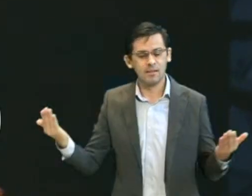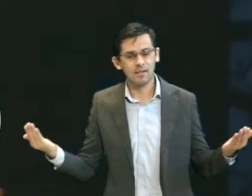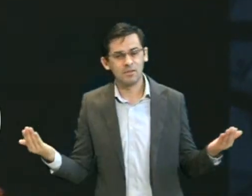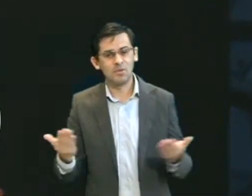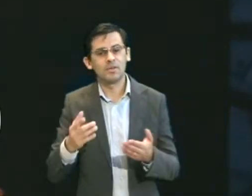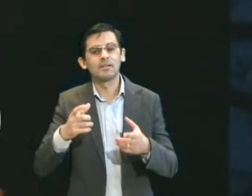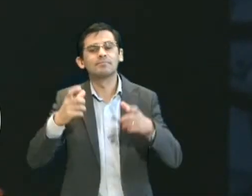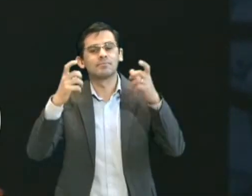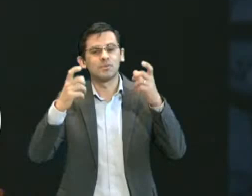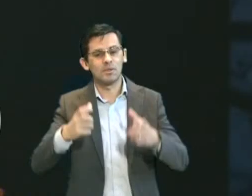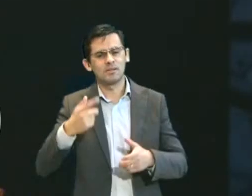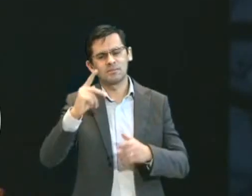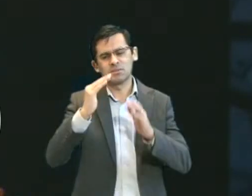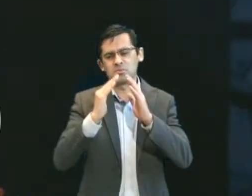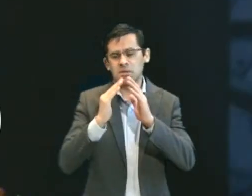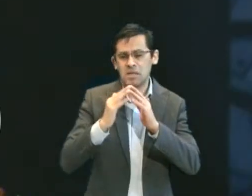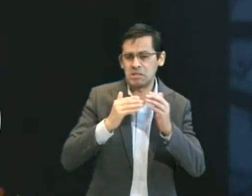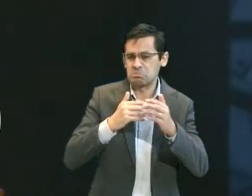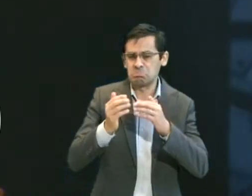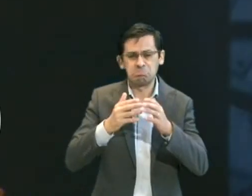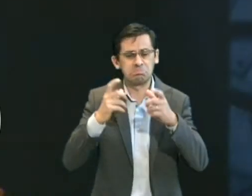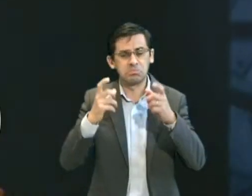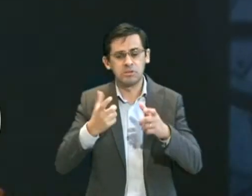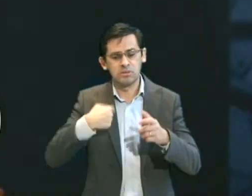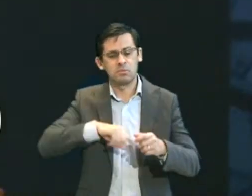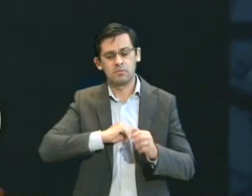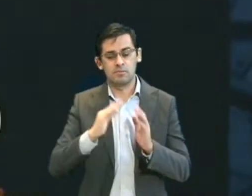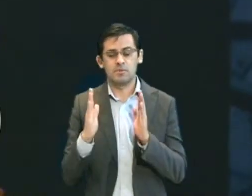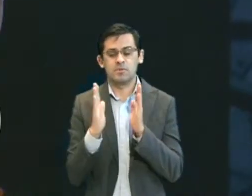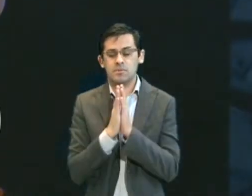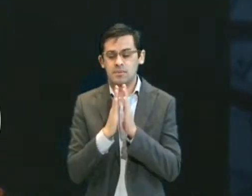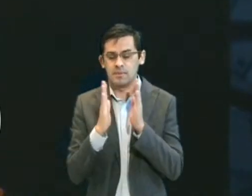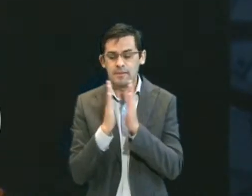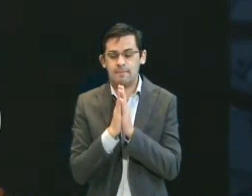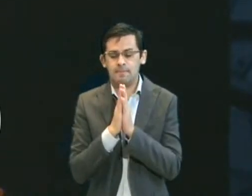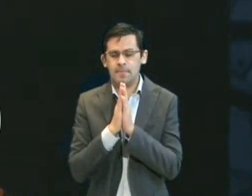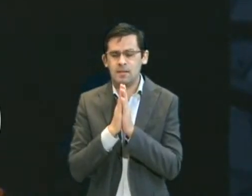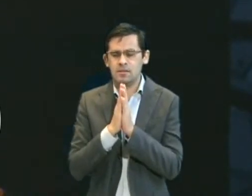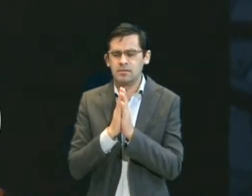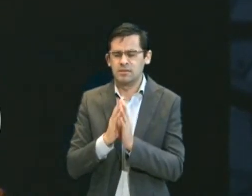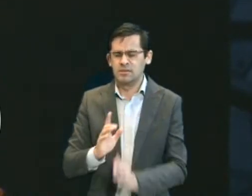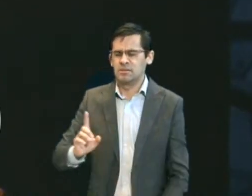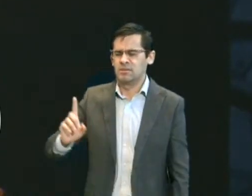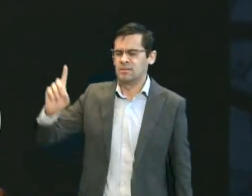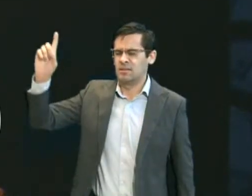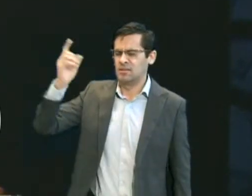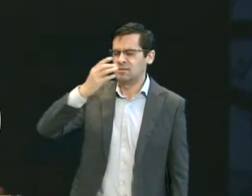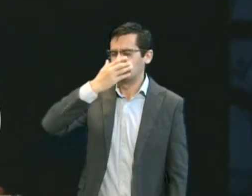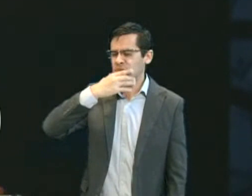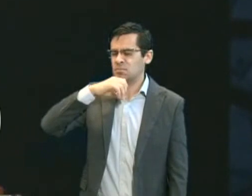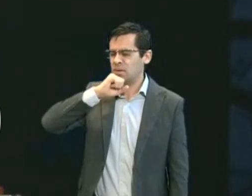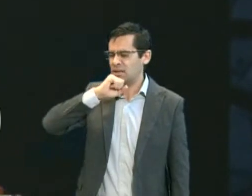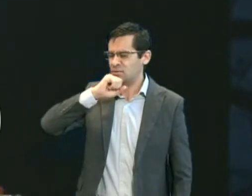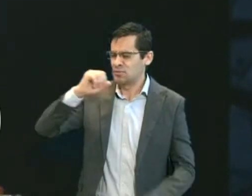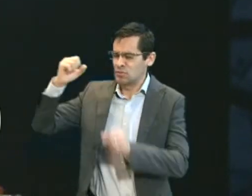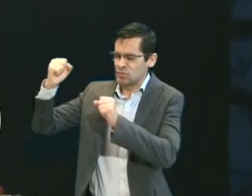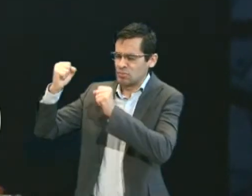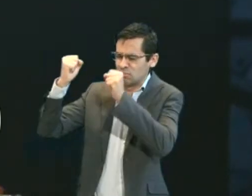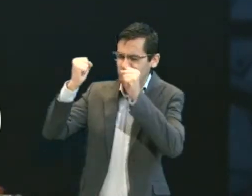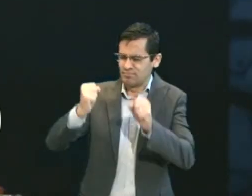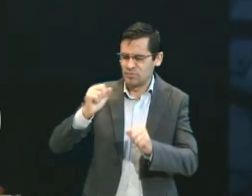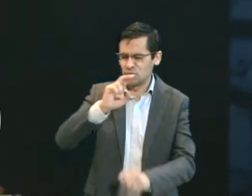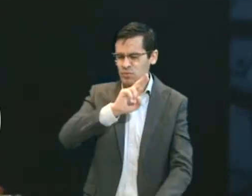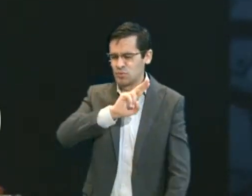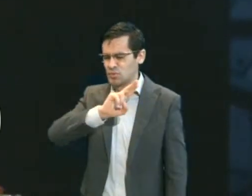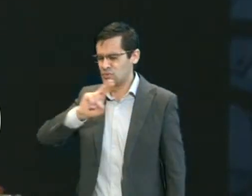você está, nós vamos orar. Pai, na autoridade do nome de